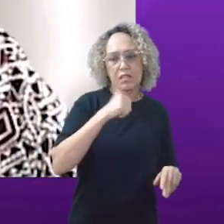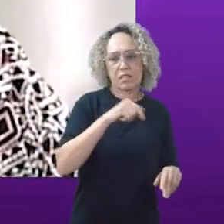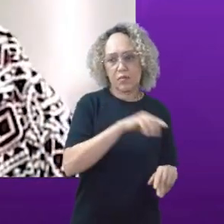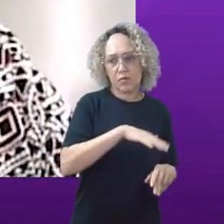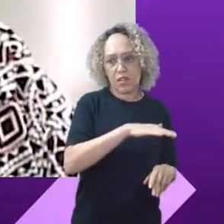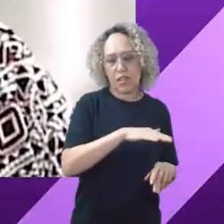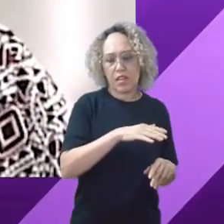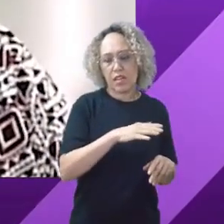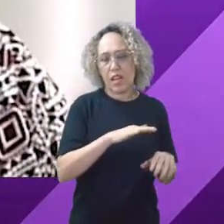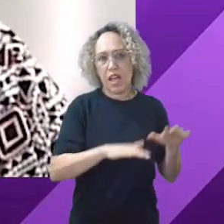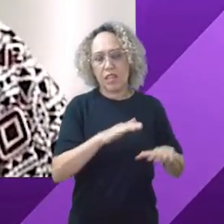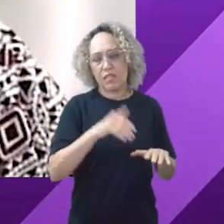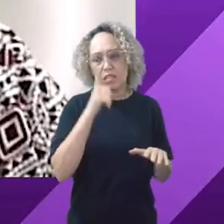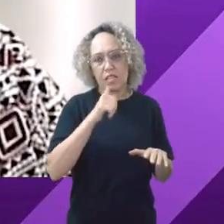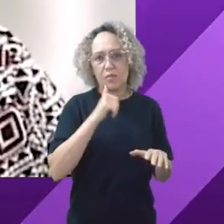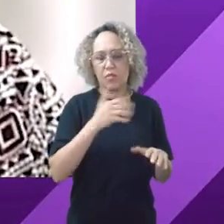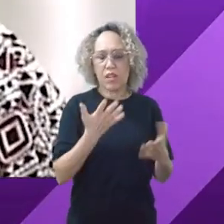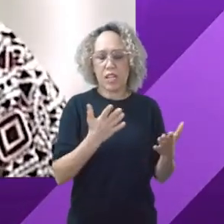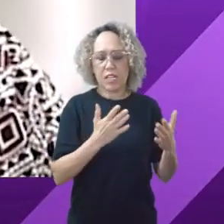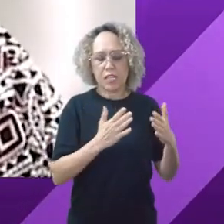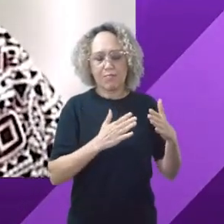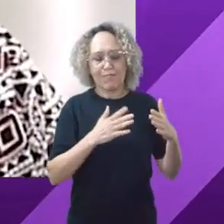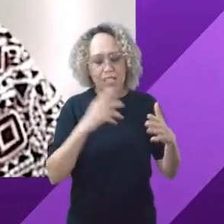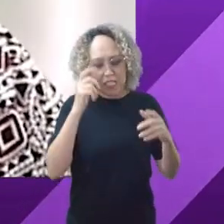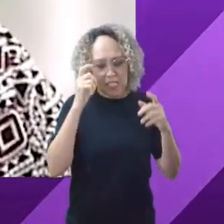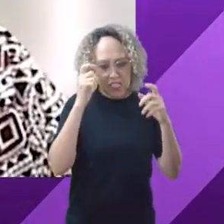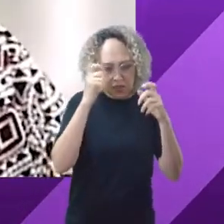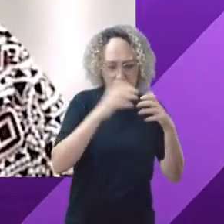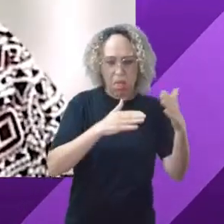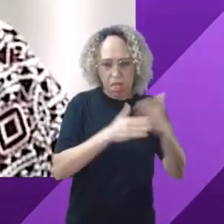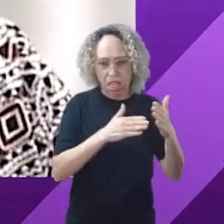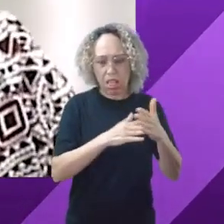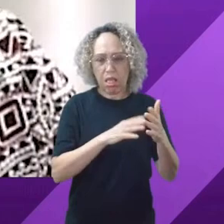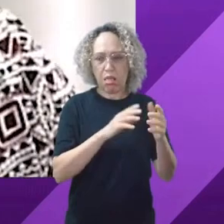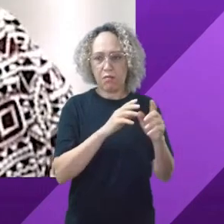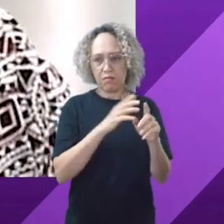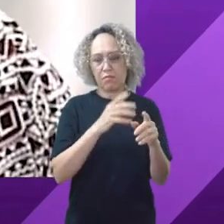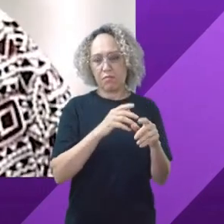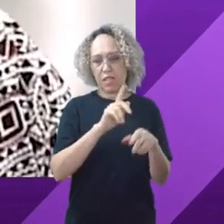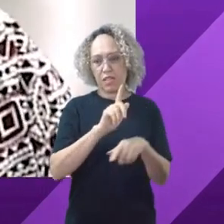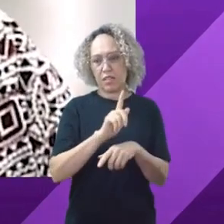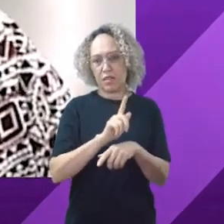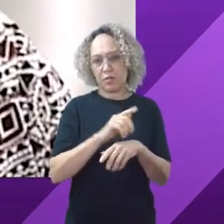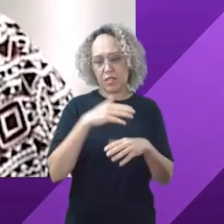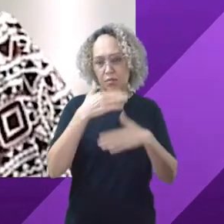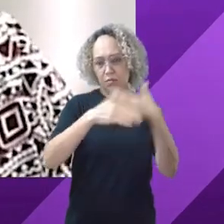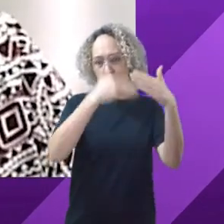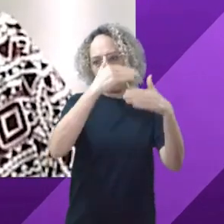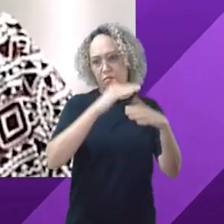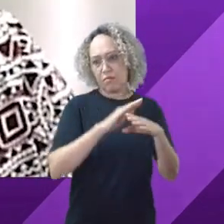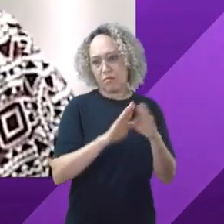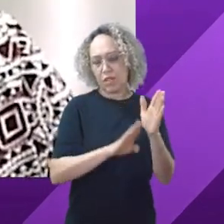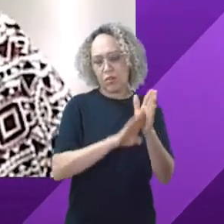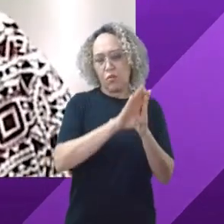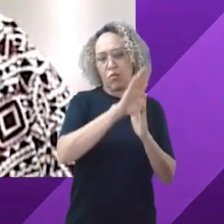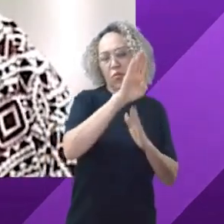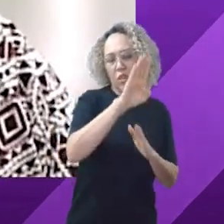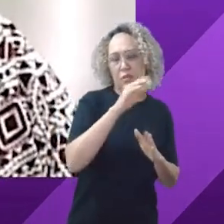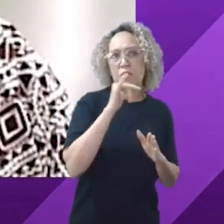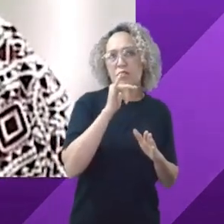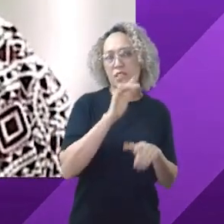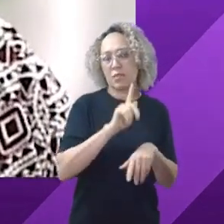mais dificuldade para serem promovidas para cargo de gestão, às vezes porque elas optam, porque elas não